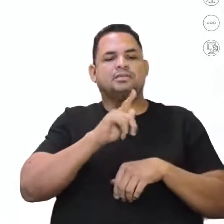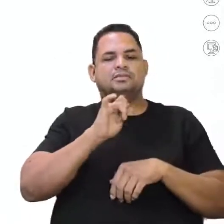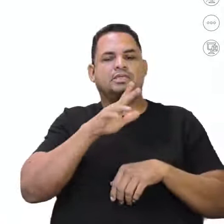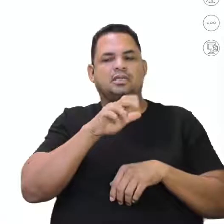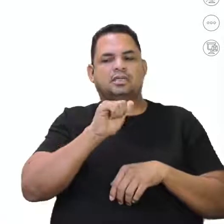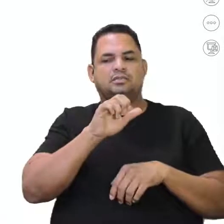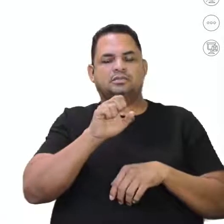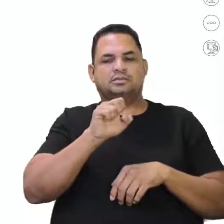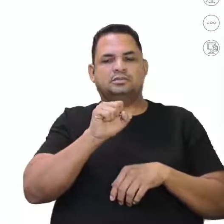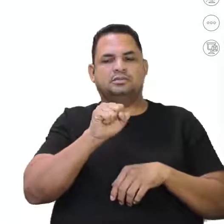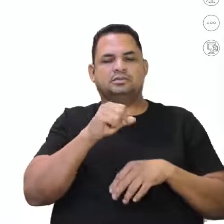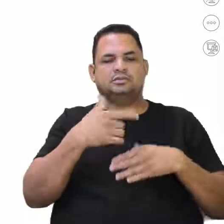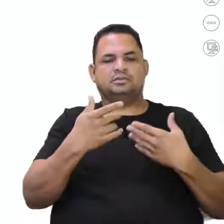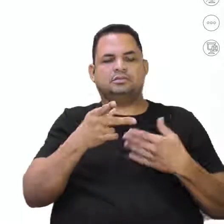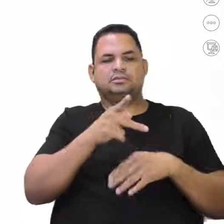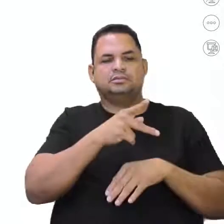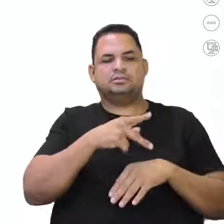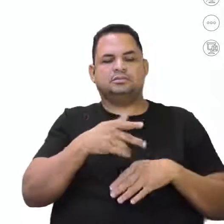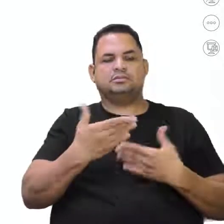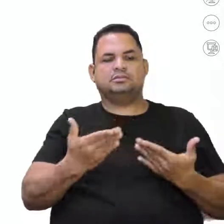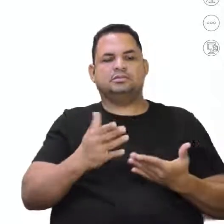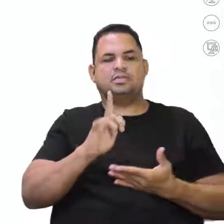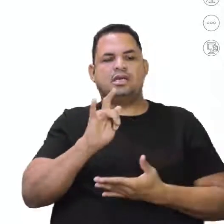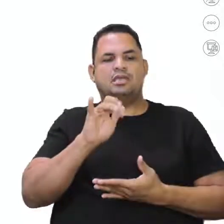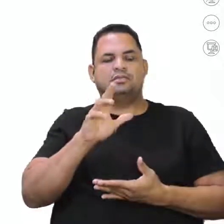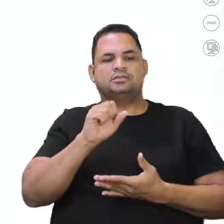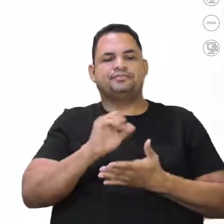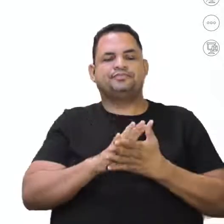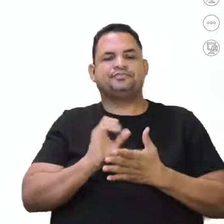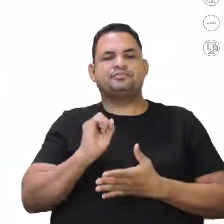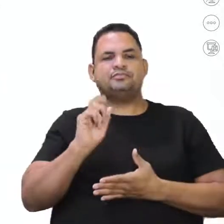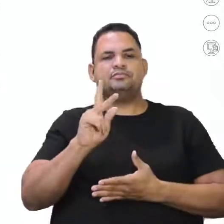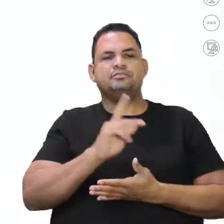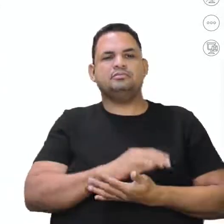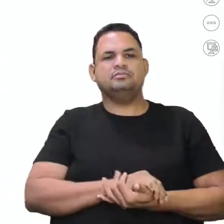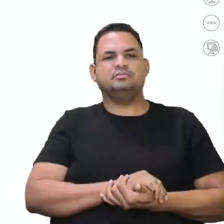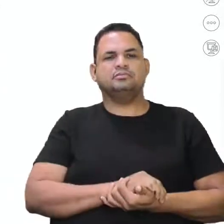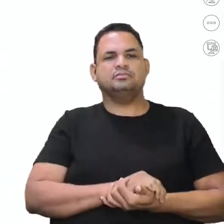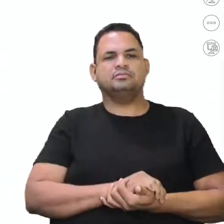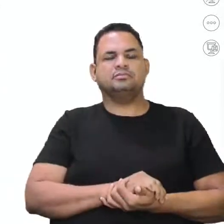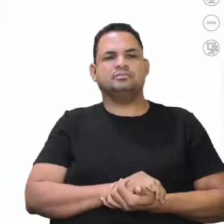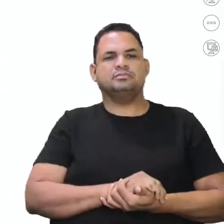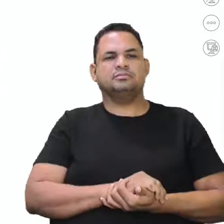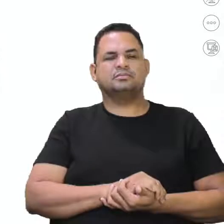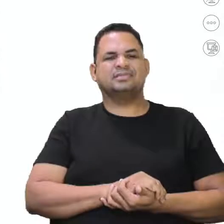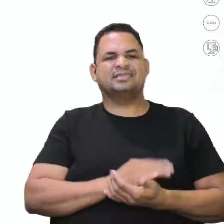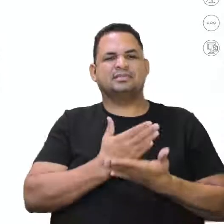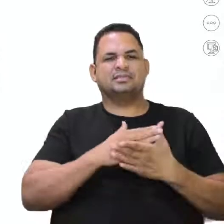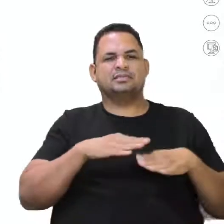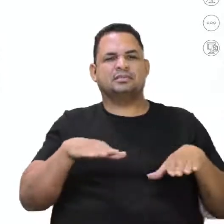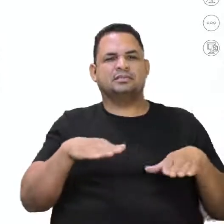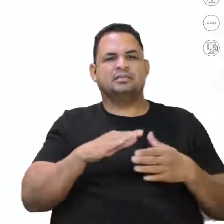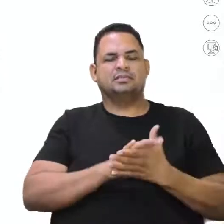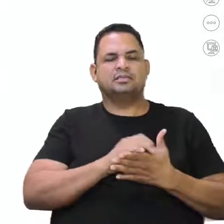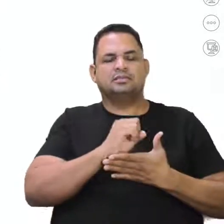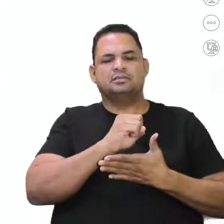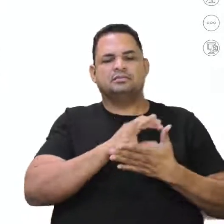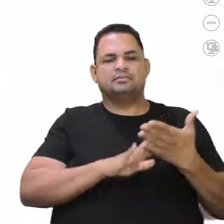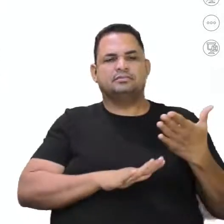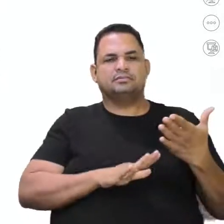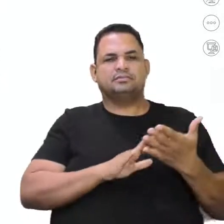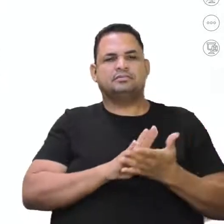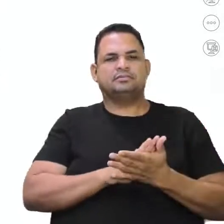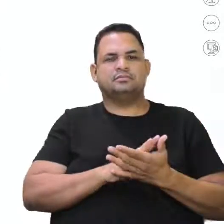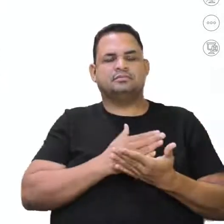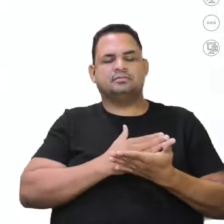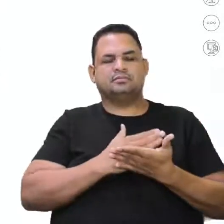Gales, Wales, país de Gales. Alright? Vamos seguir? Terminamos ali a questão da